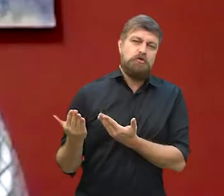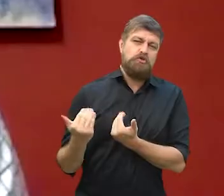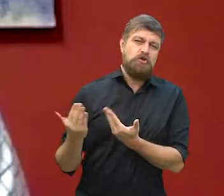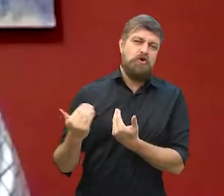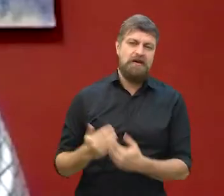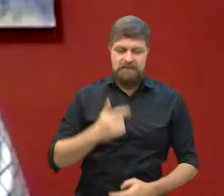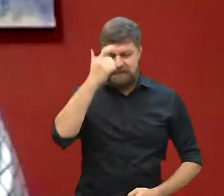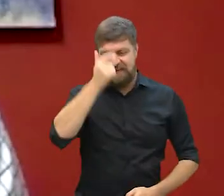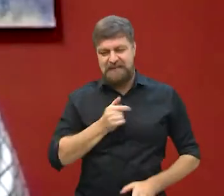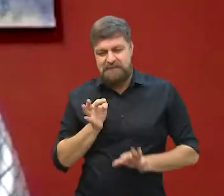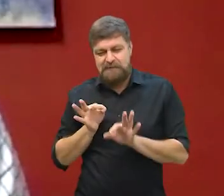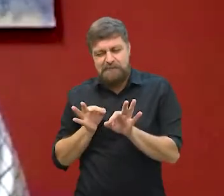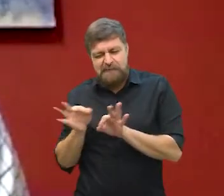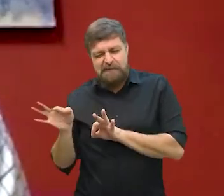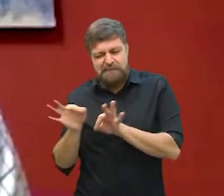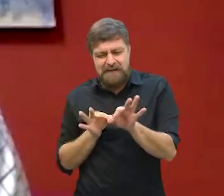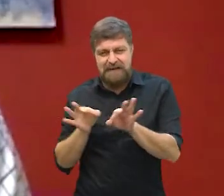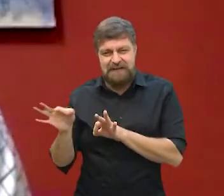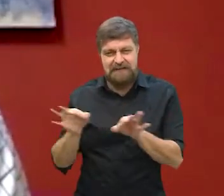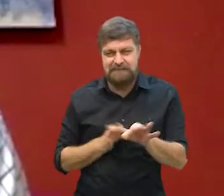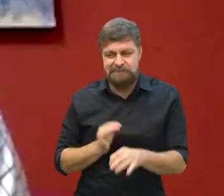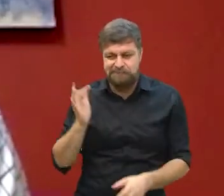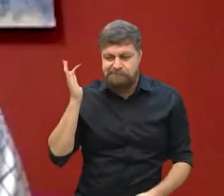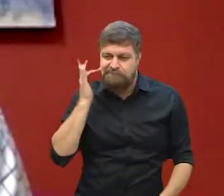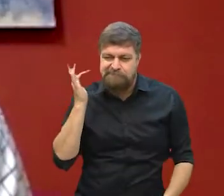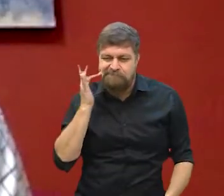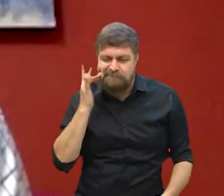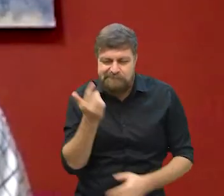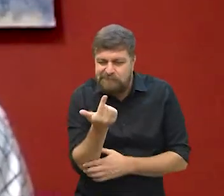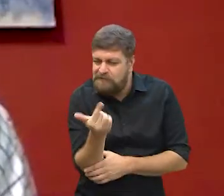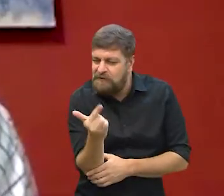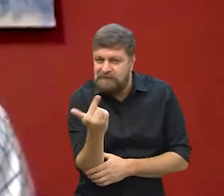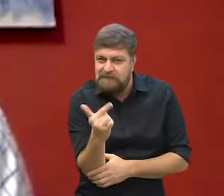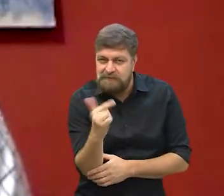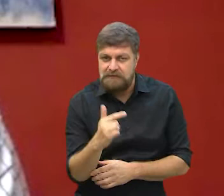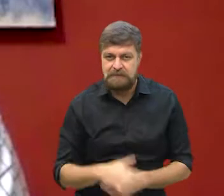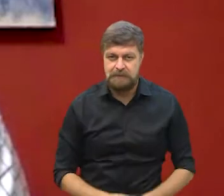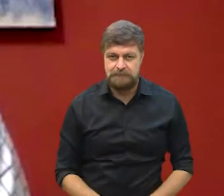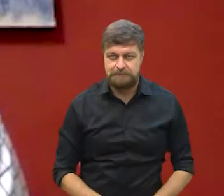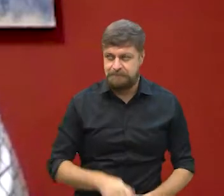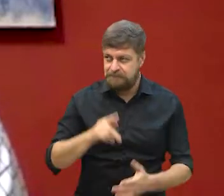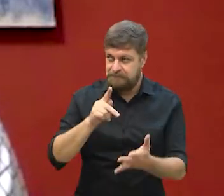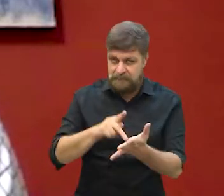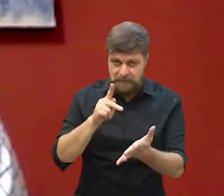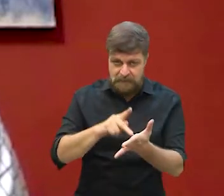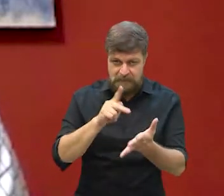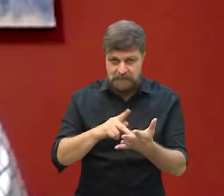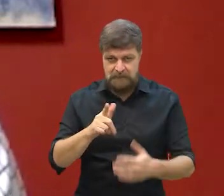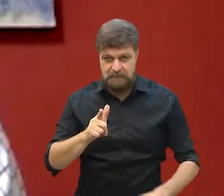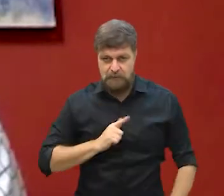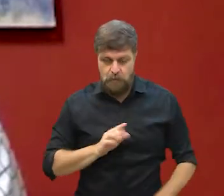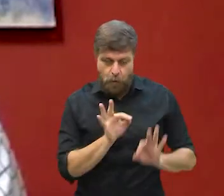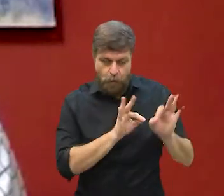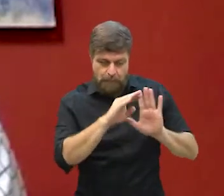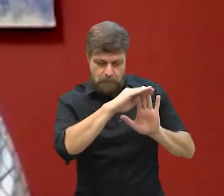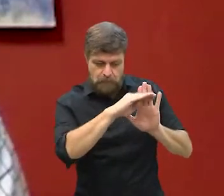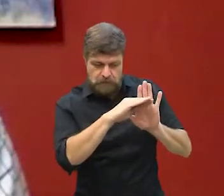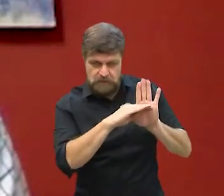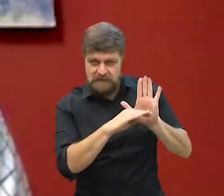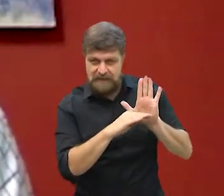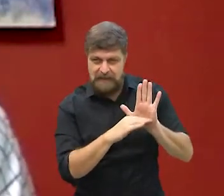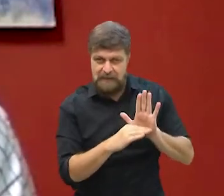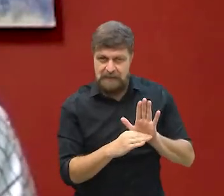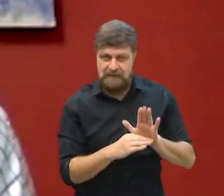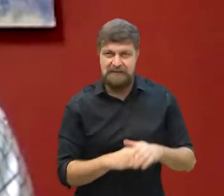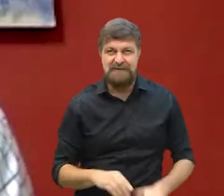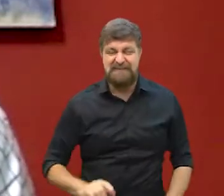preparando, então não houve um planejamento, né? Na verdade, o projeto de planejamento veio aí quase